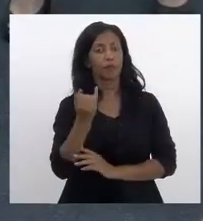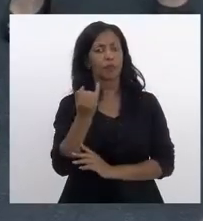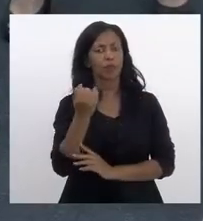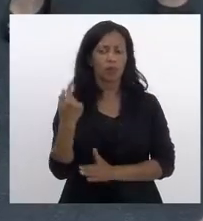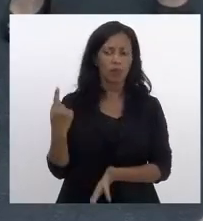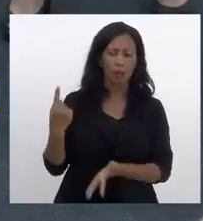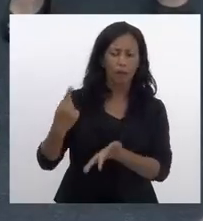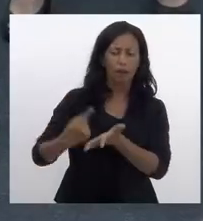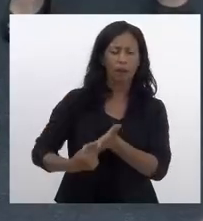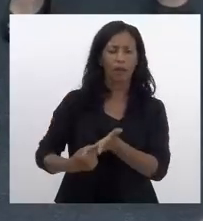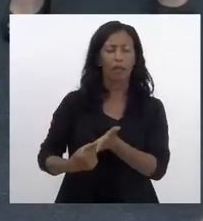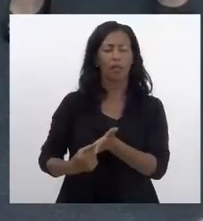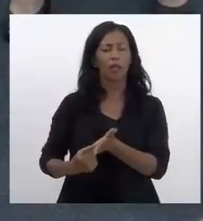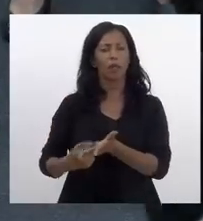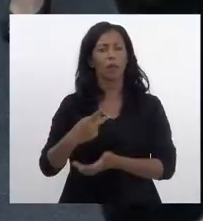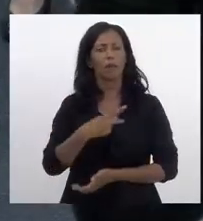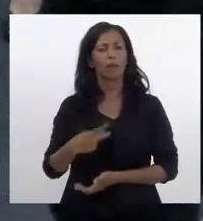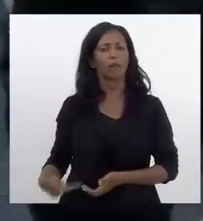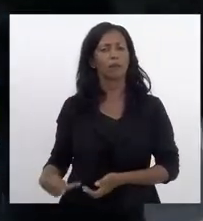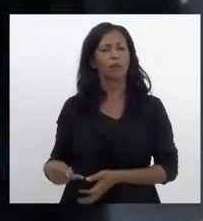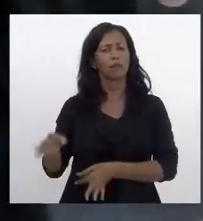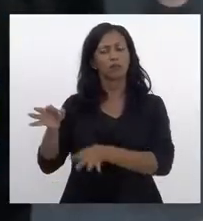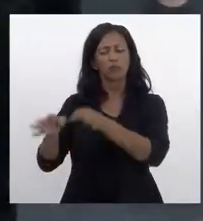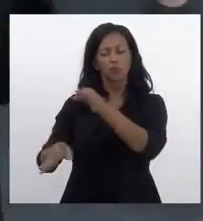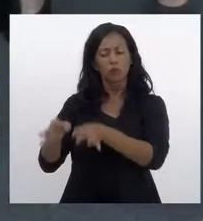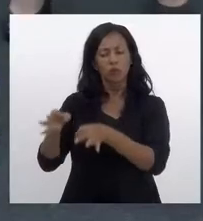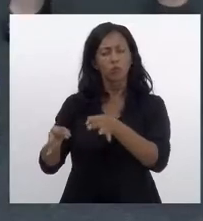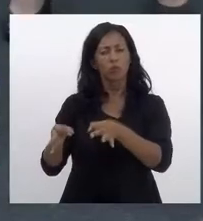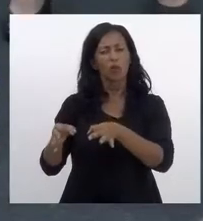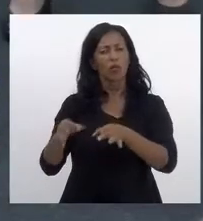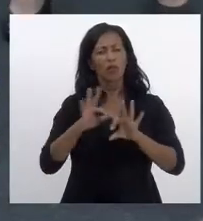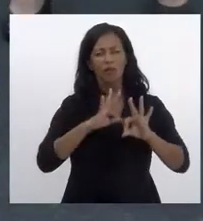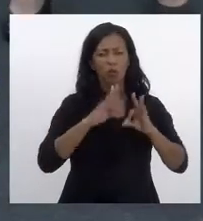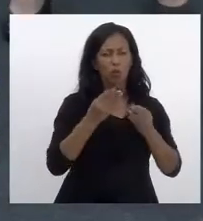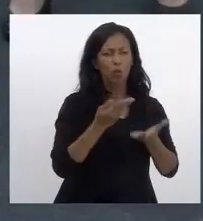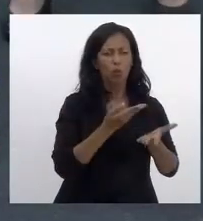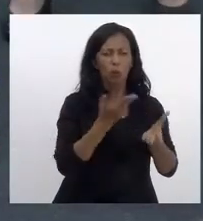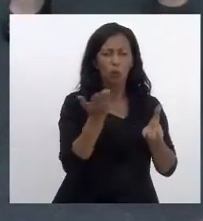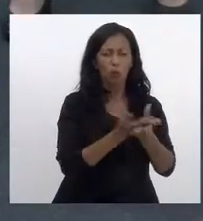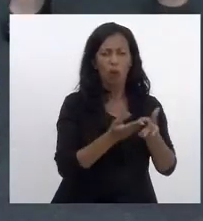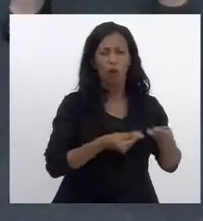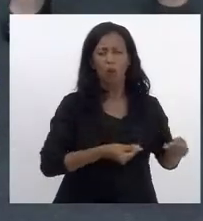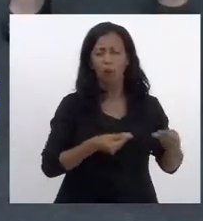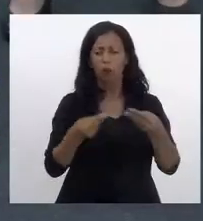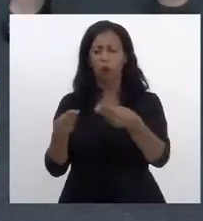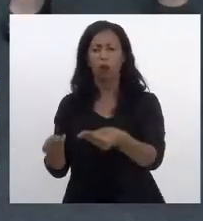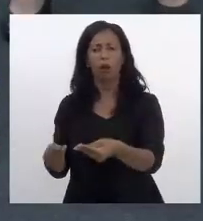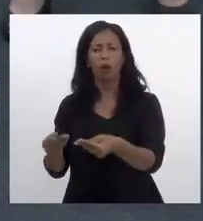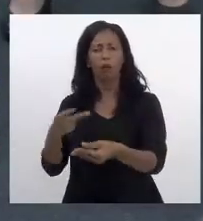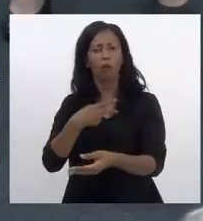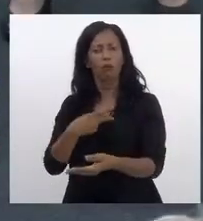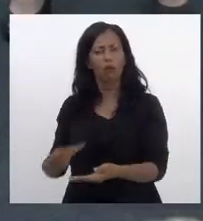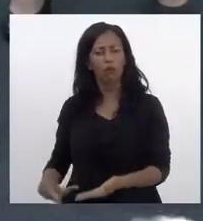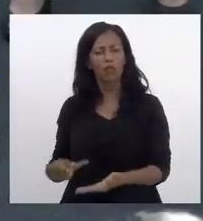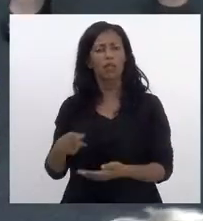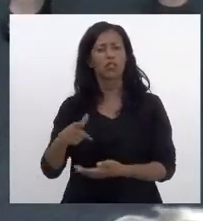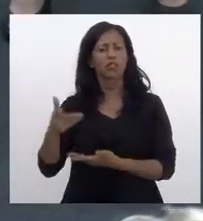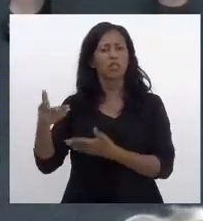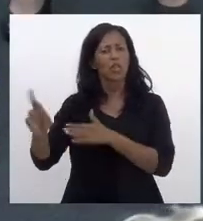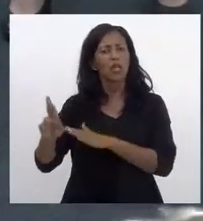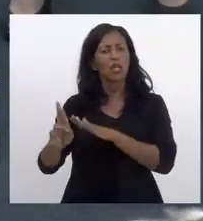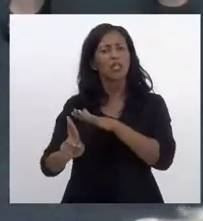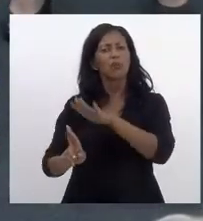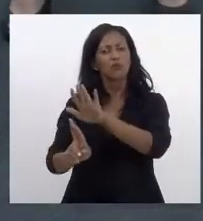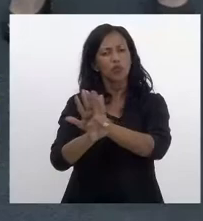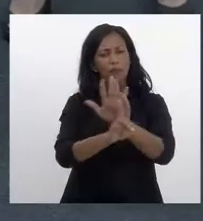com o presidente do Tribunal de Justiça, levei esses assuntos, esses argumentos, esses documentos para o presidente. Ele chamou os representantes